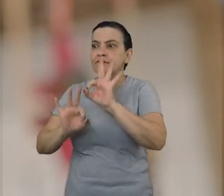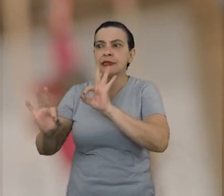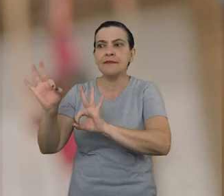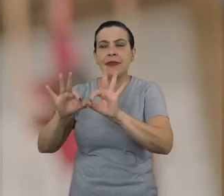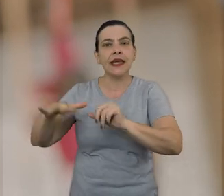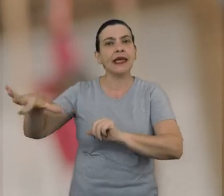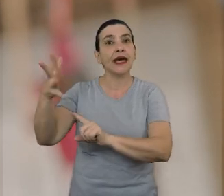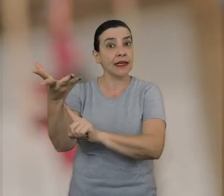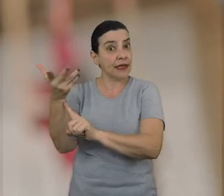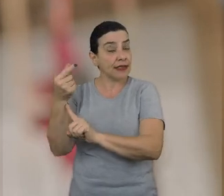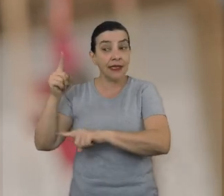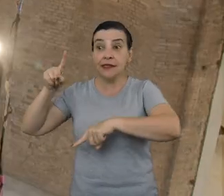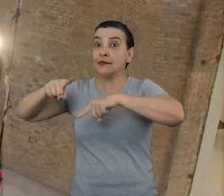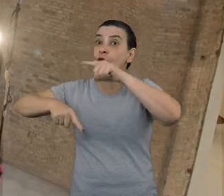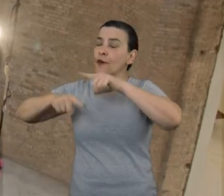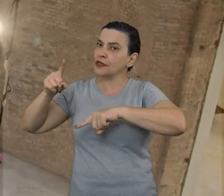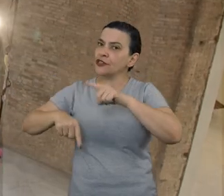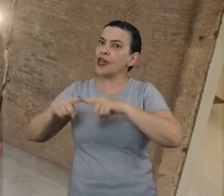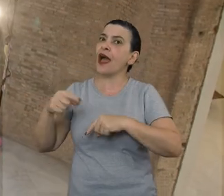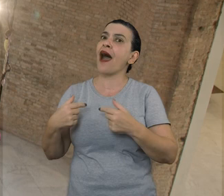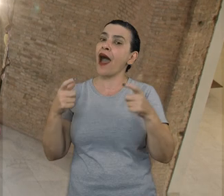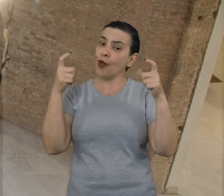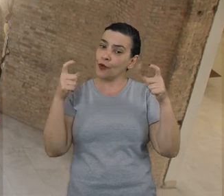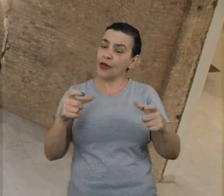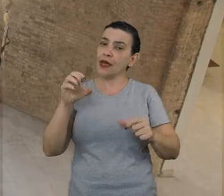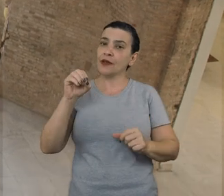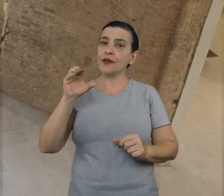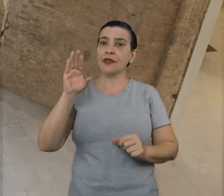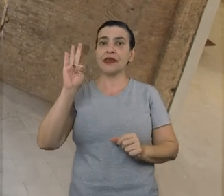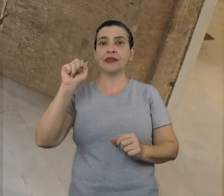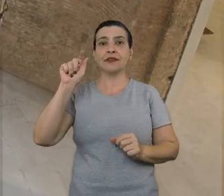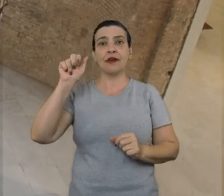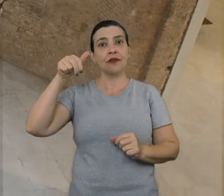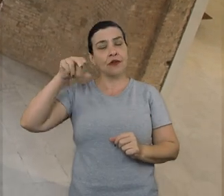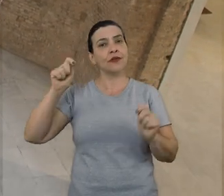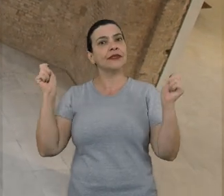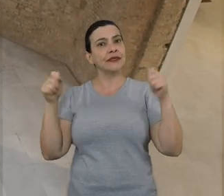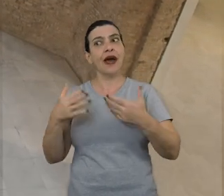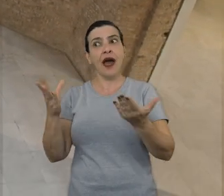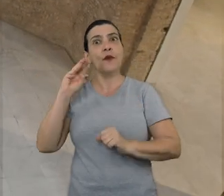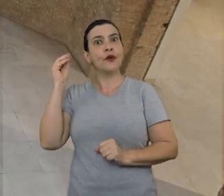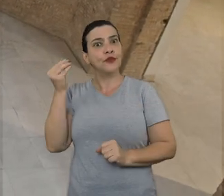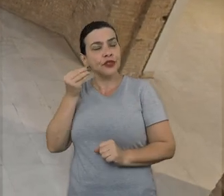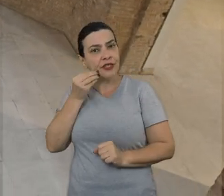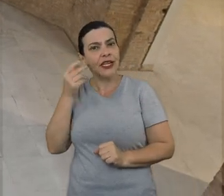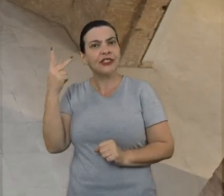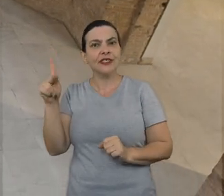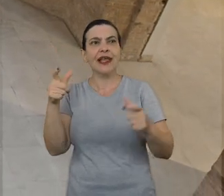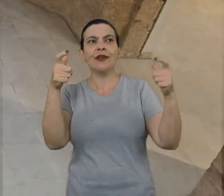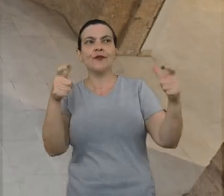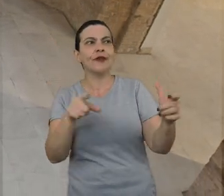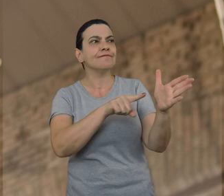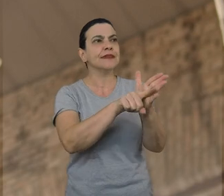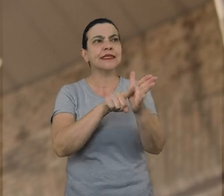momento interessante que o octógono oferecesse para ela uma chance, uma oportunidade de pensar realmente o espaço inteiro. O projeto